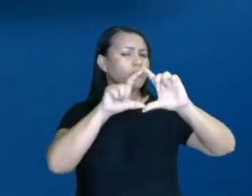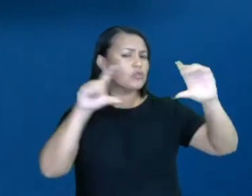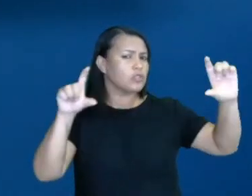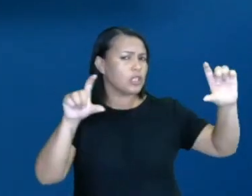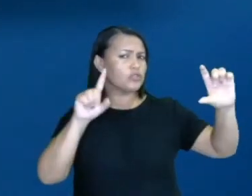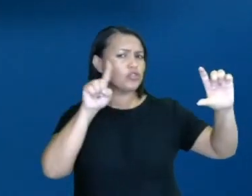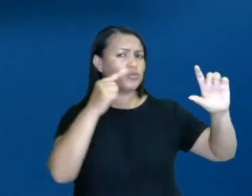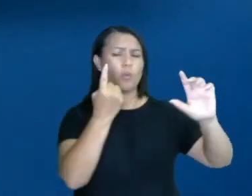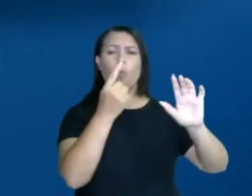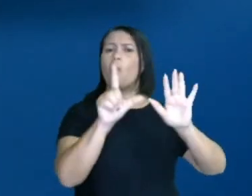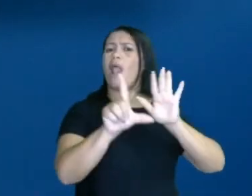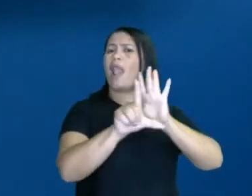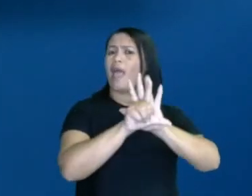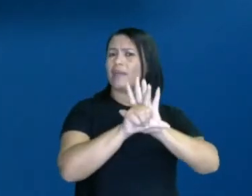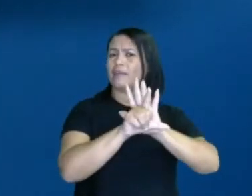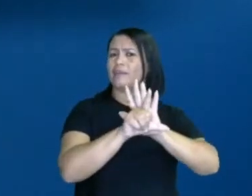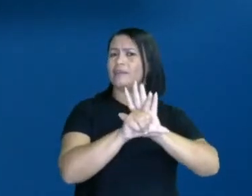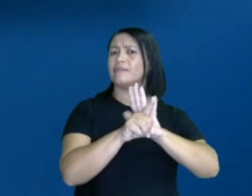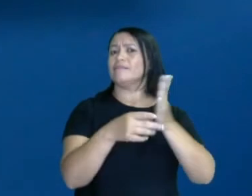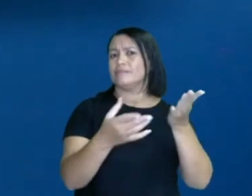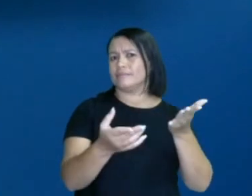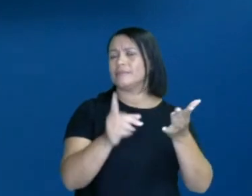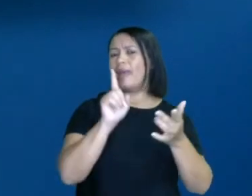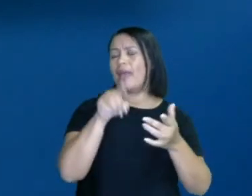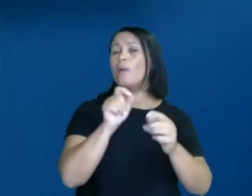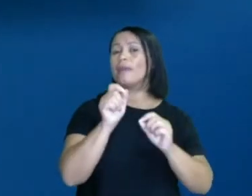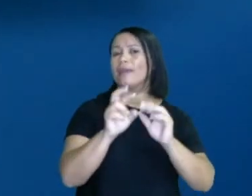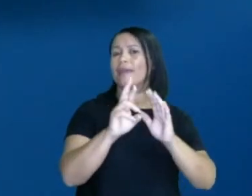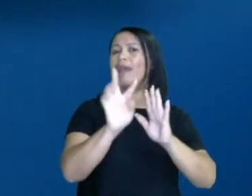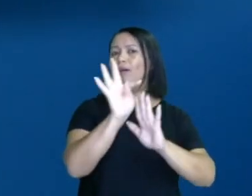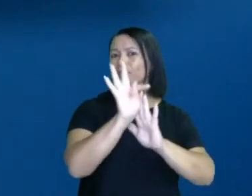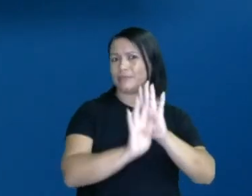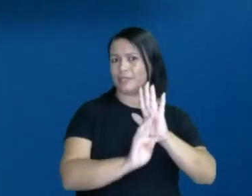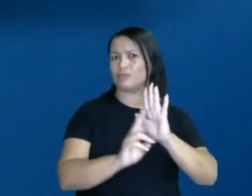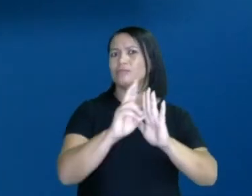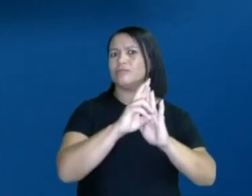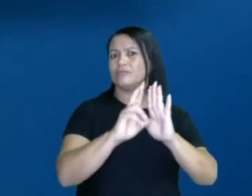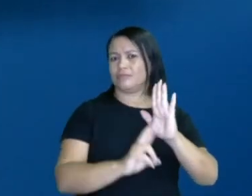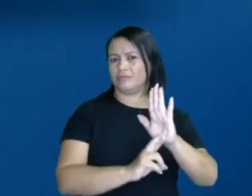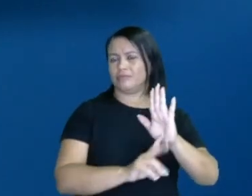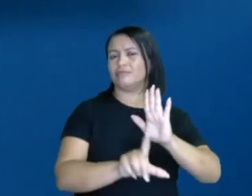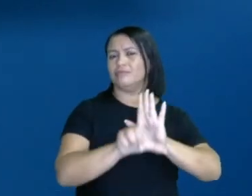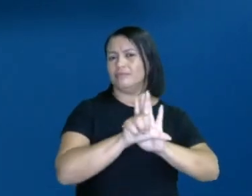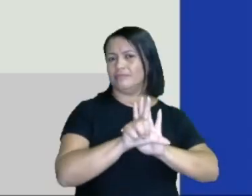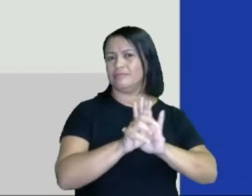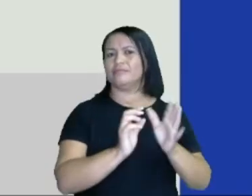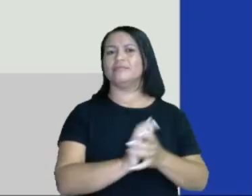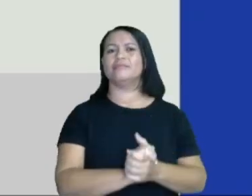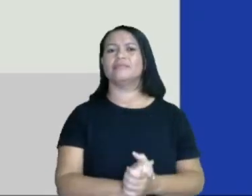lei, consequentemente, é um texto normativo e legal.